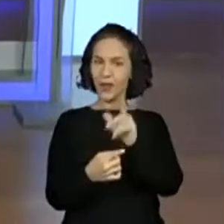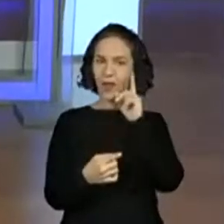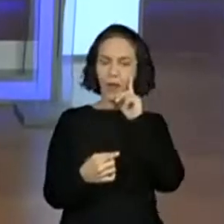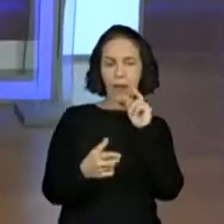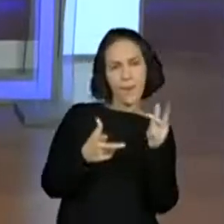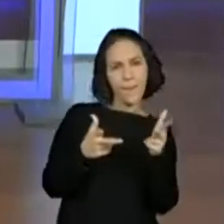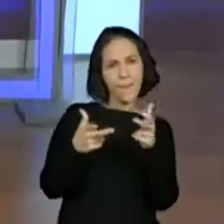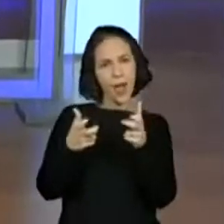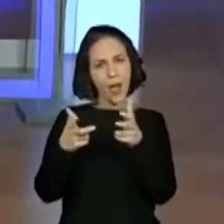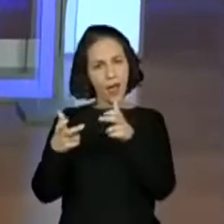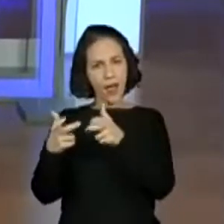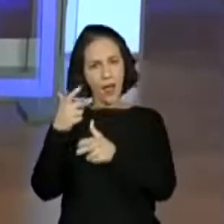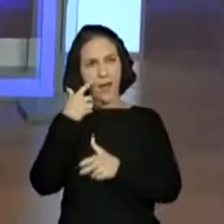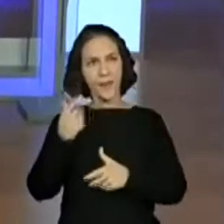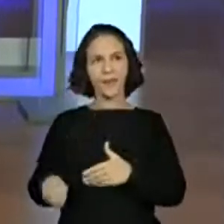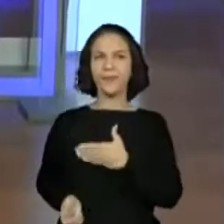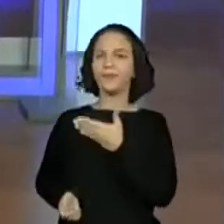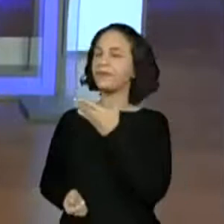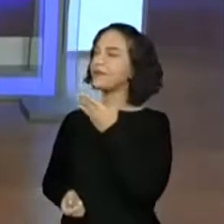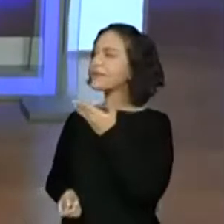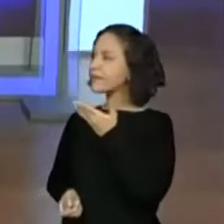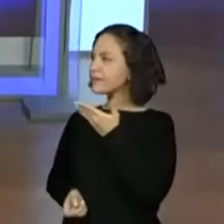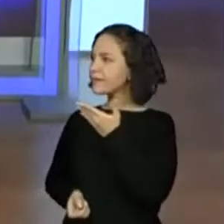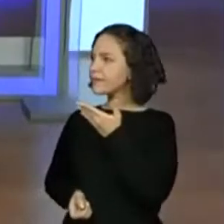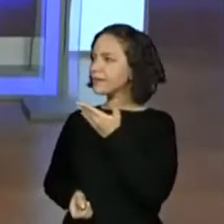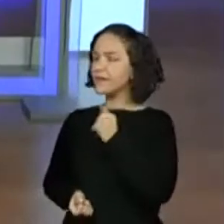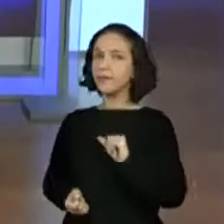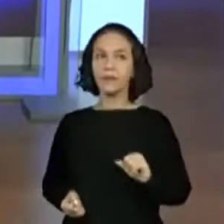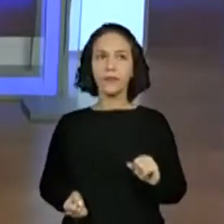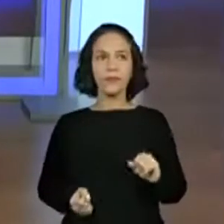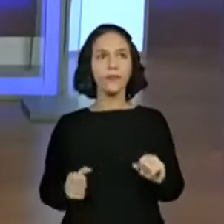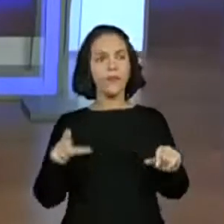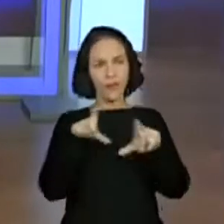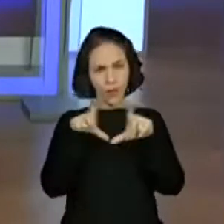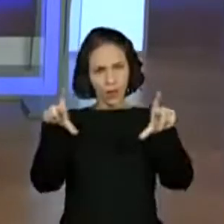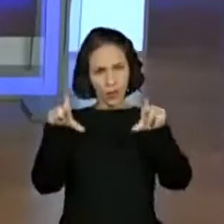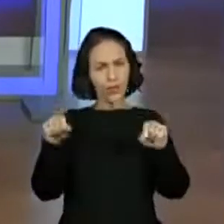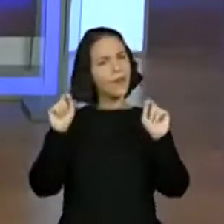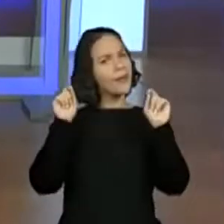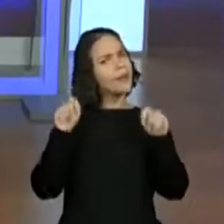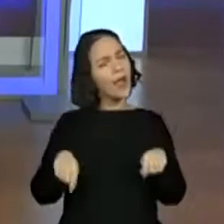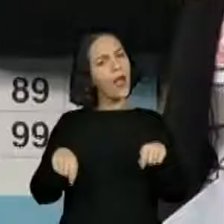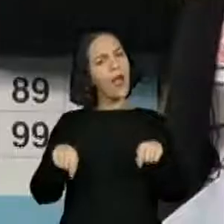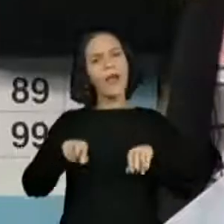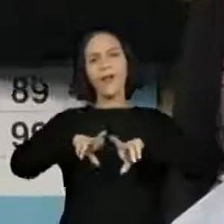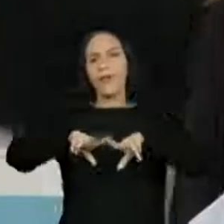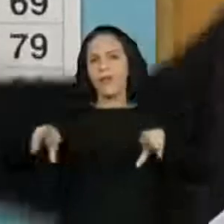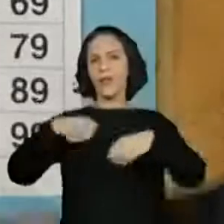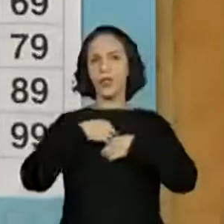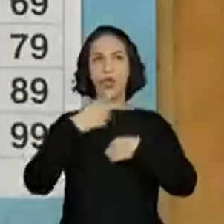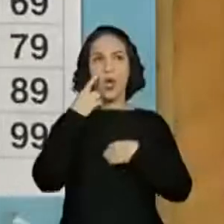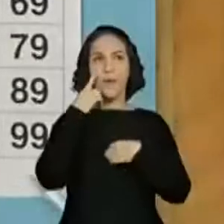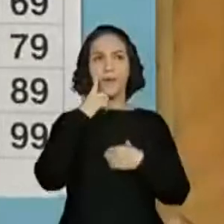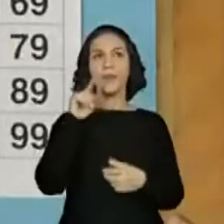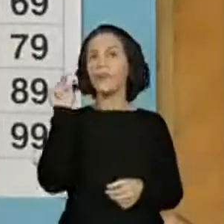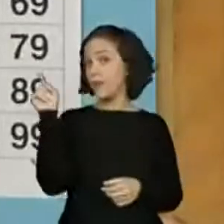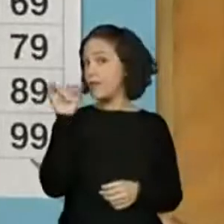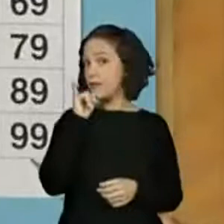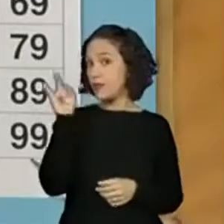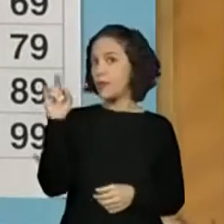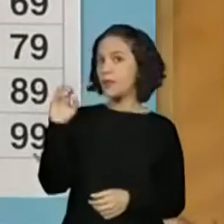algumas regularidades. O quadro, ele pode ser escrito de diversas formas. Neste caso, ele está do 0